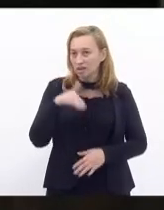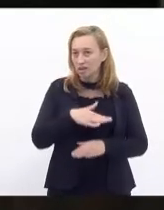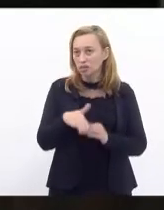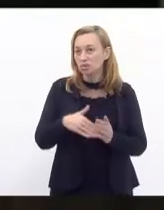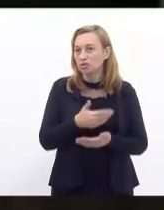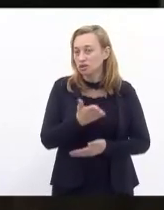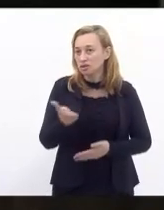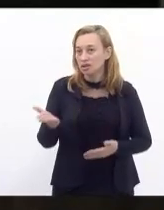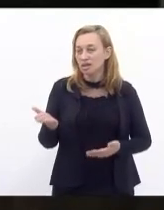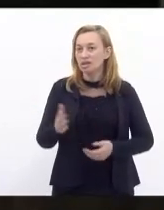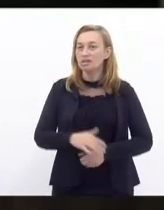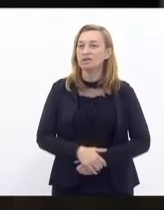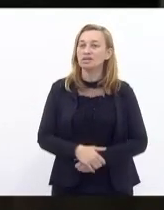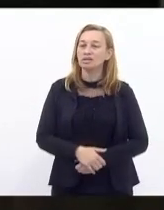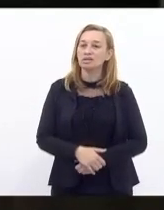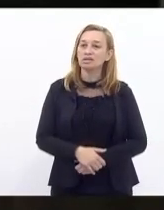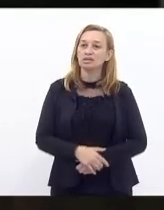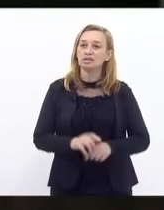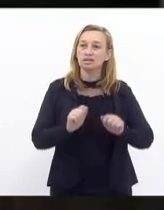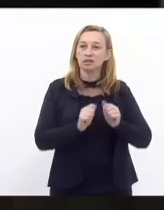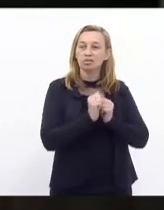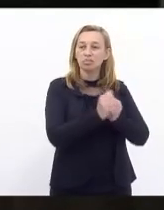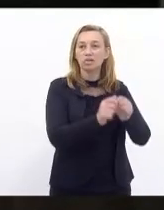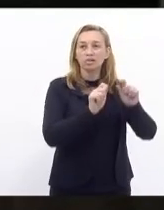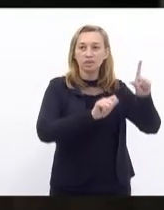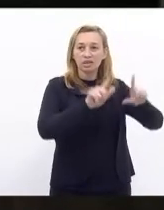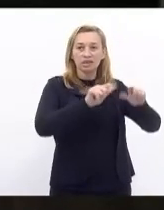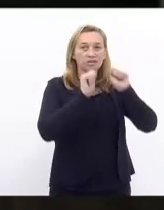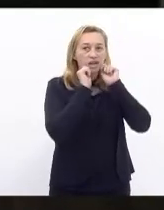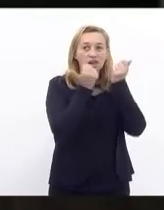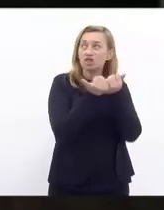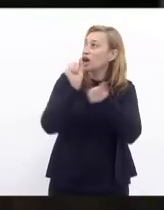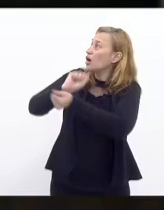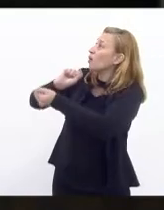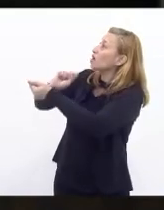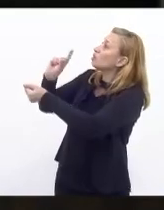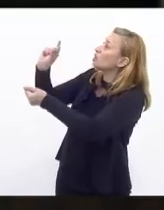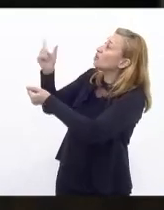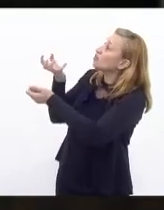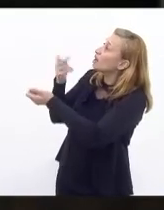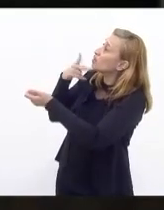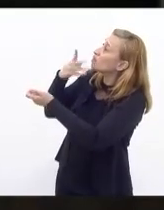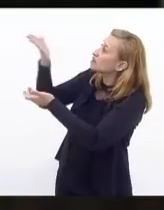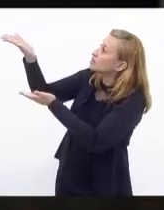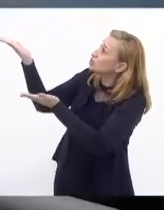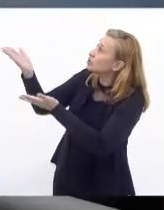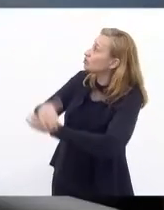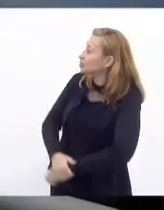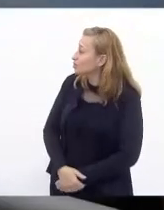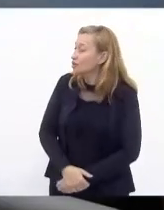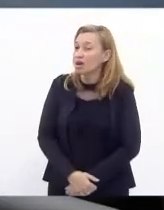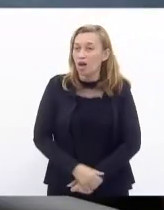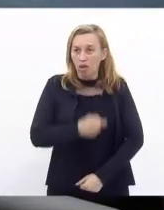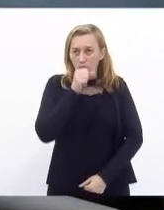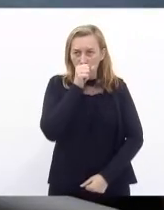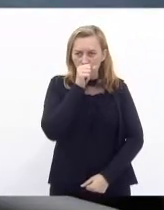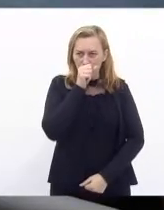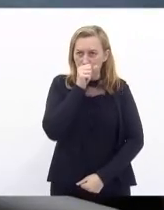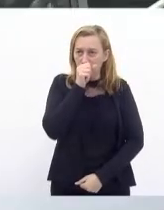todas e todos que nos acompanham pela TV Alerj. Me esperem, por favor, que eu quero cumprimentá-los.